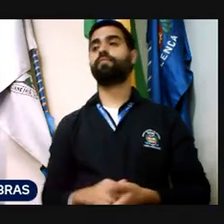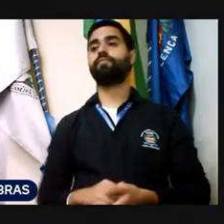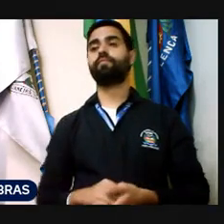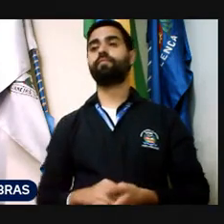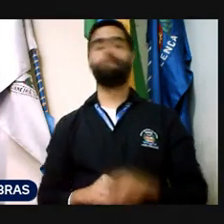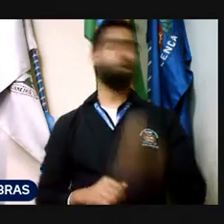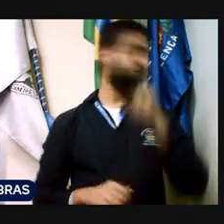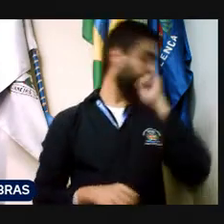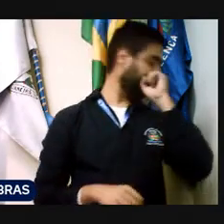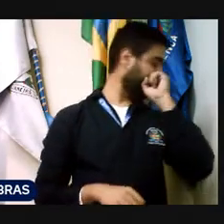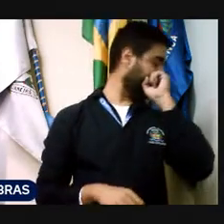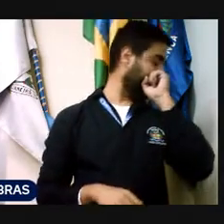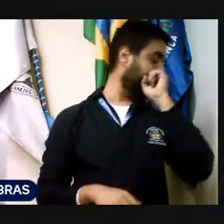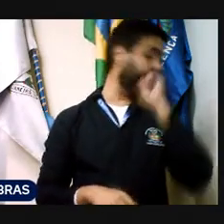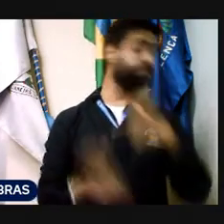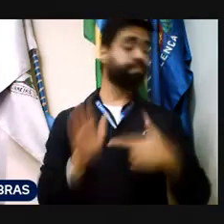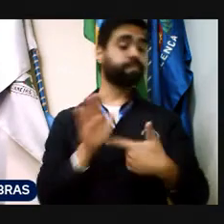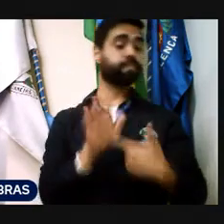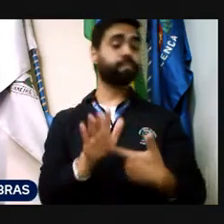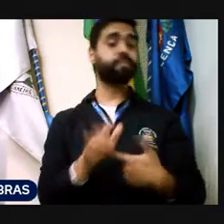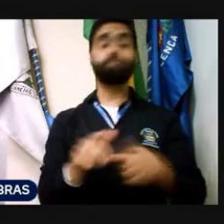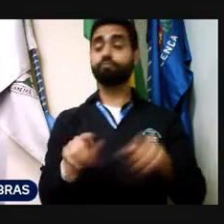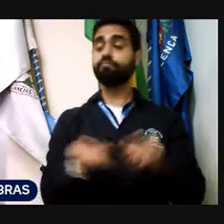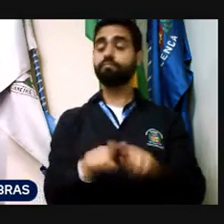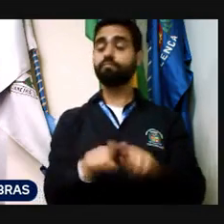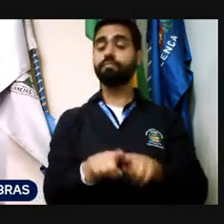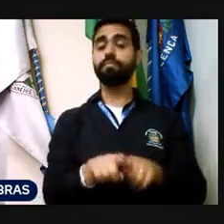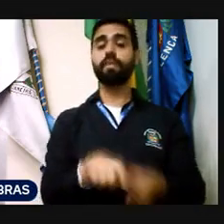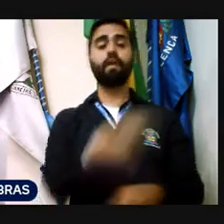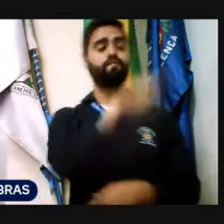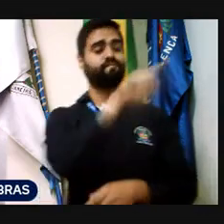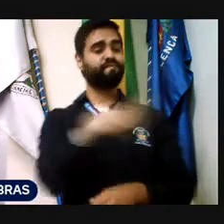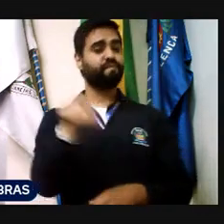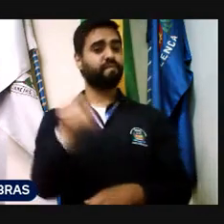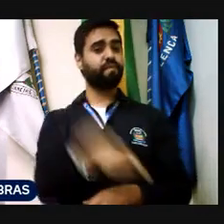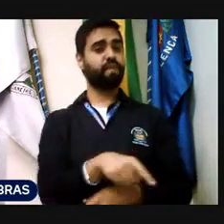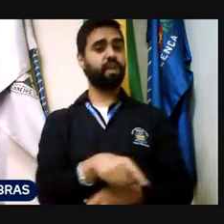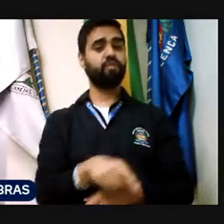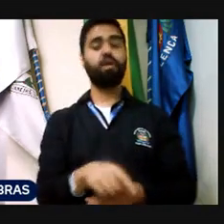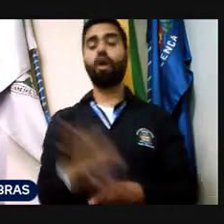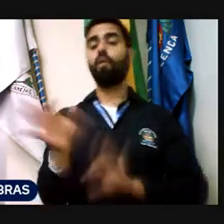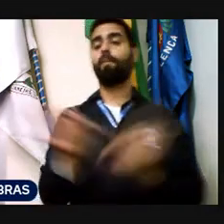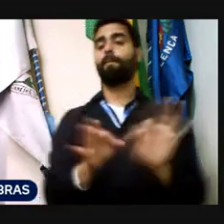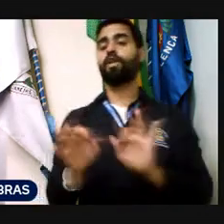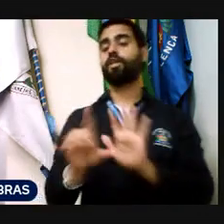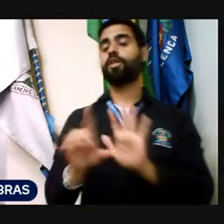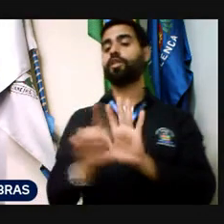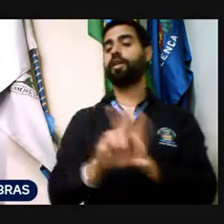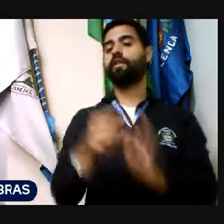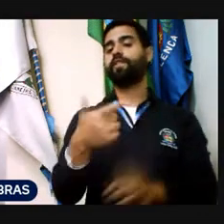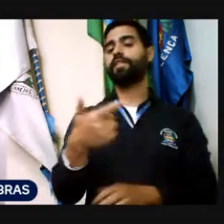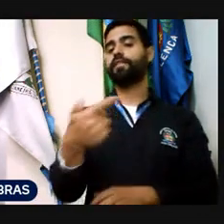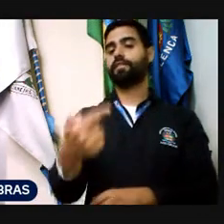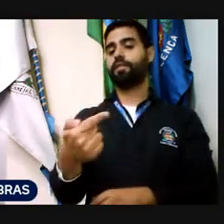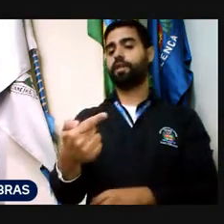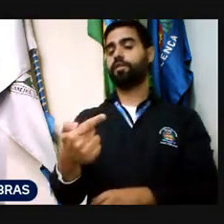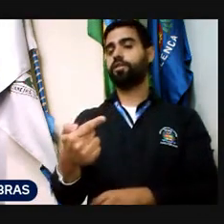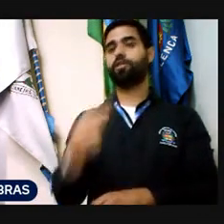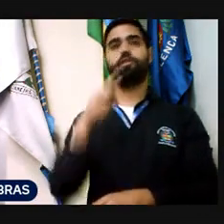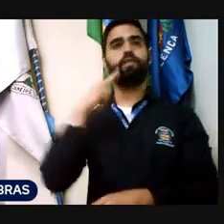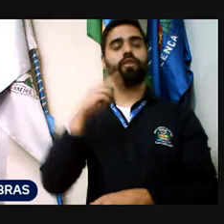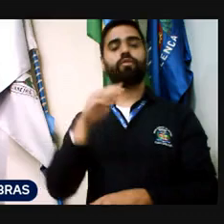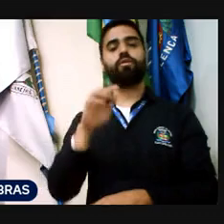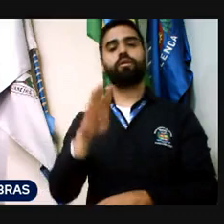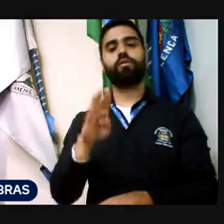Orgânica Municipal, vem apresentar tempestivamente veto total ao projeto de lei 27, de autoria dos